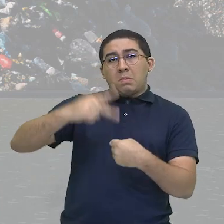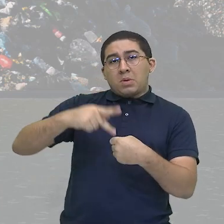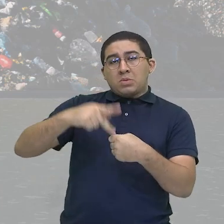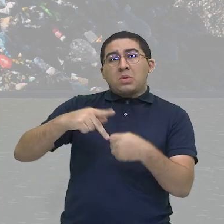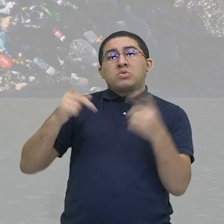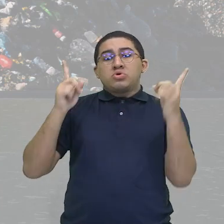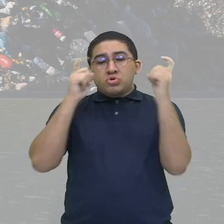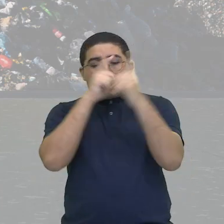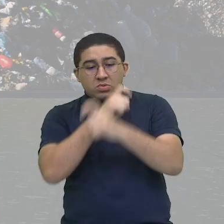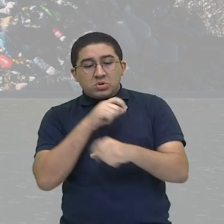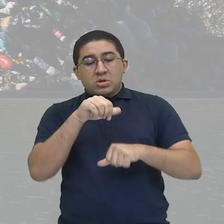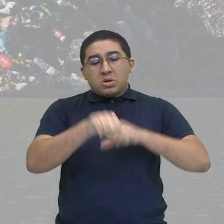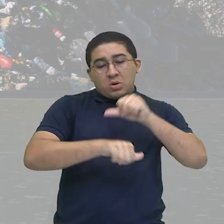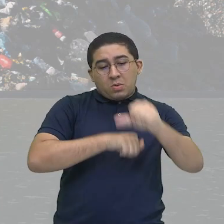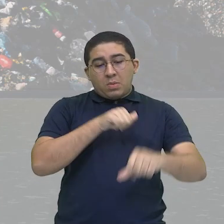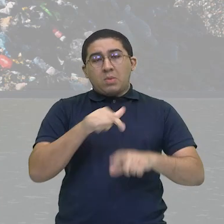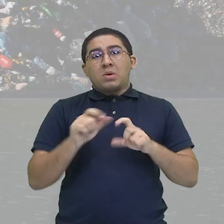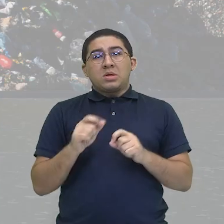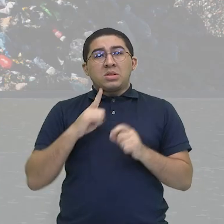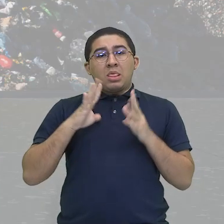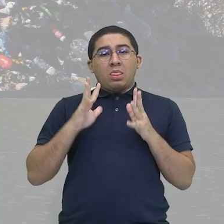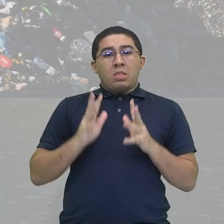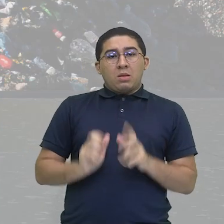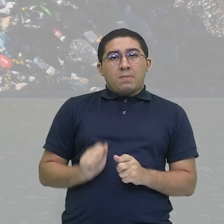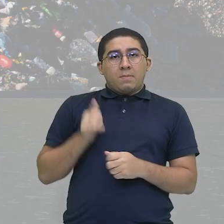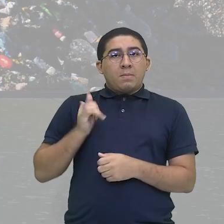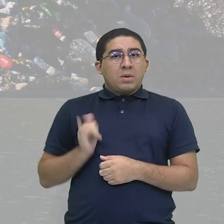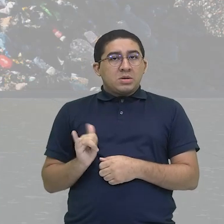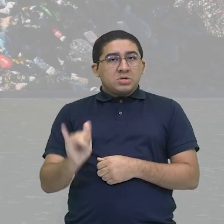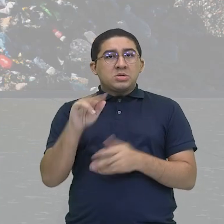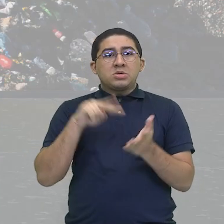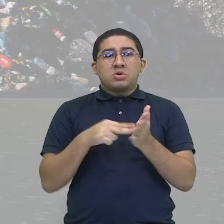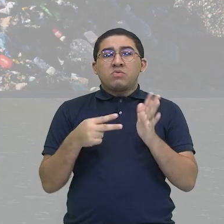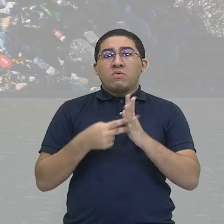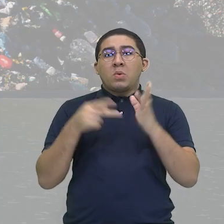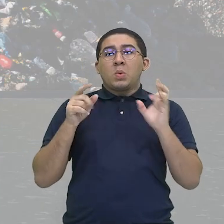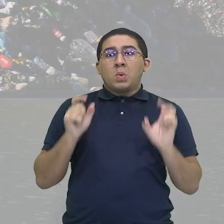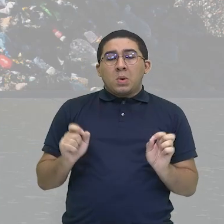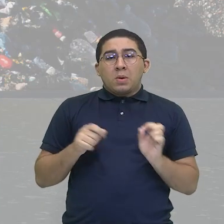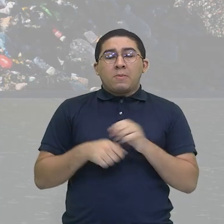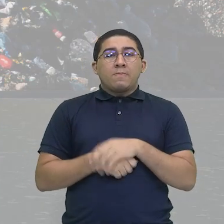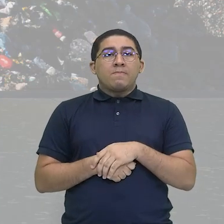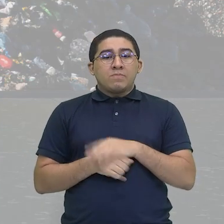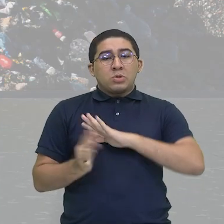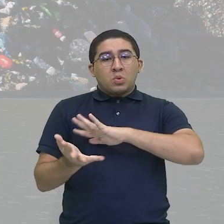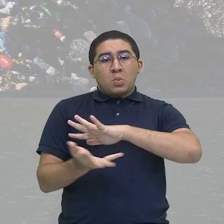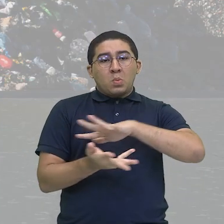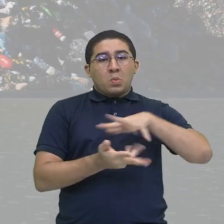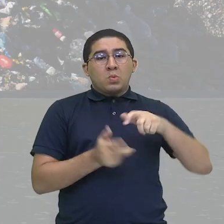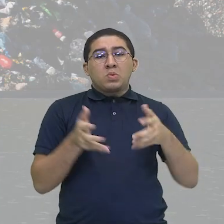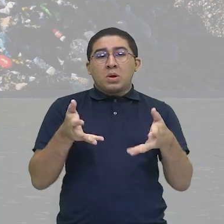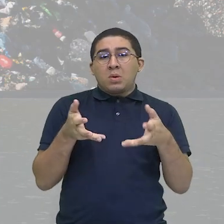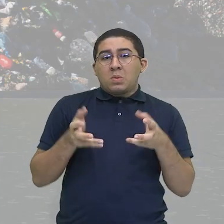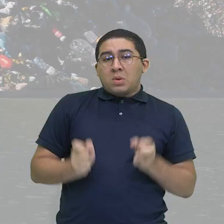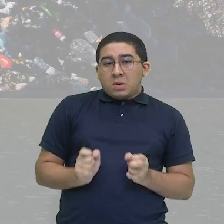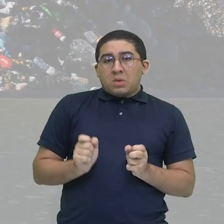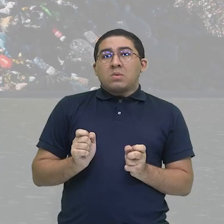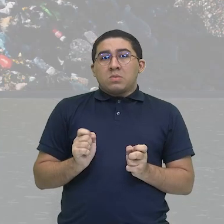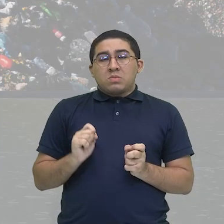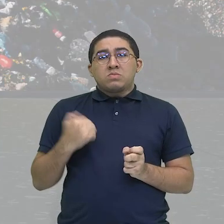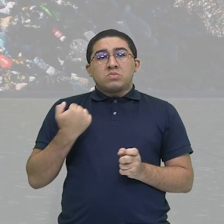a transição para fontes limpas de energia, né? O que isso quer dizer, né, pessoal? O mundo quer realmente que a